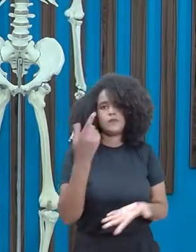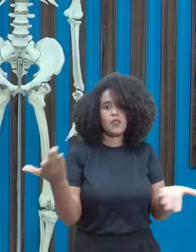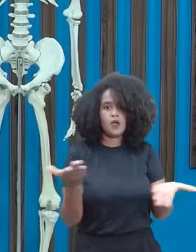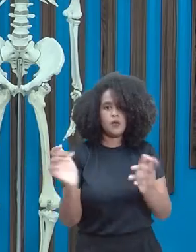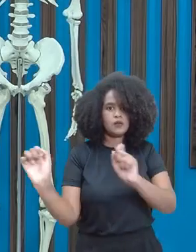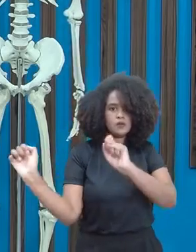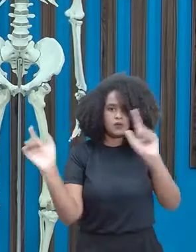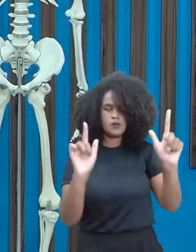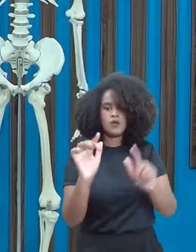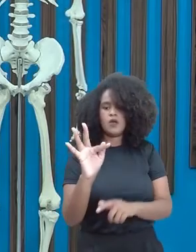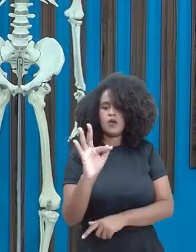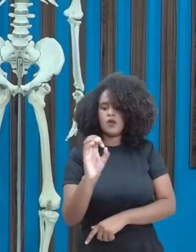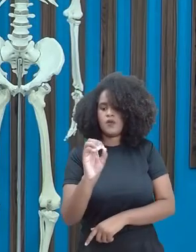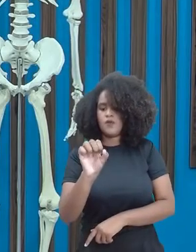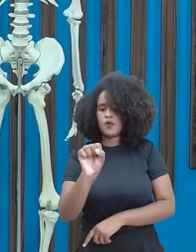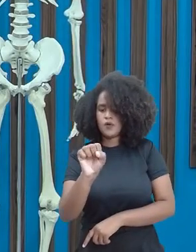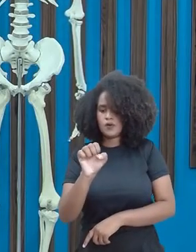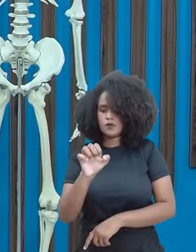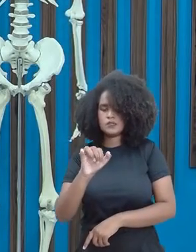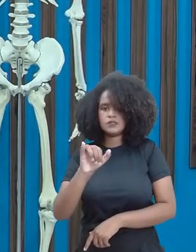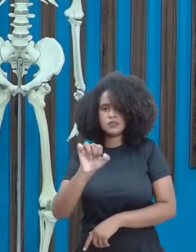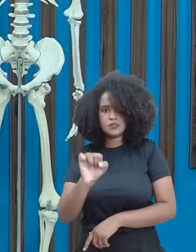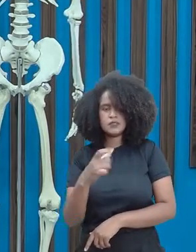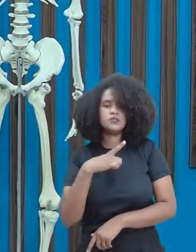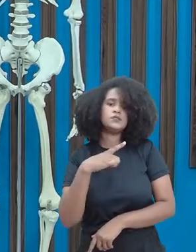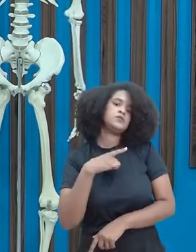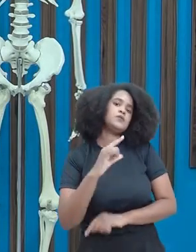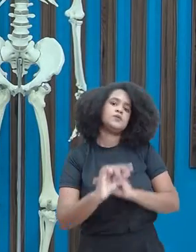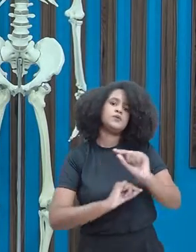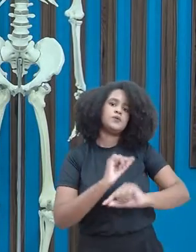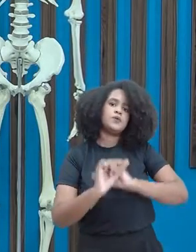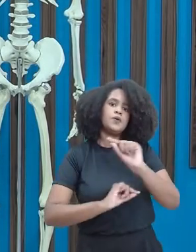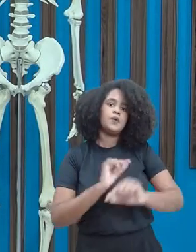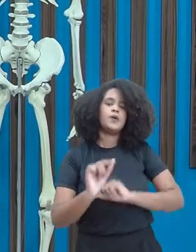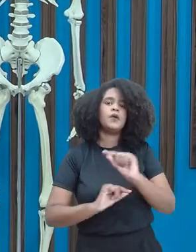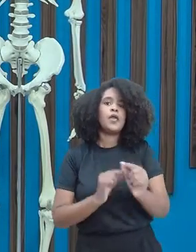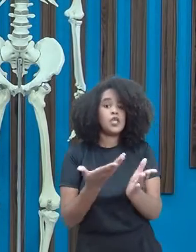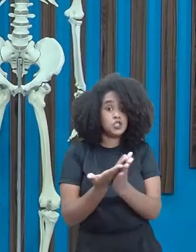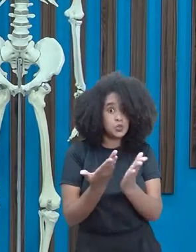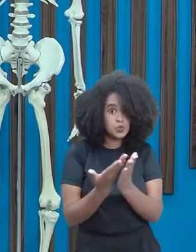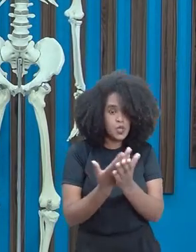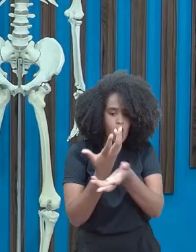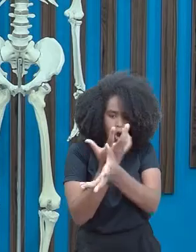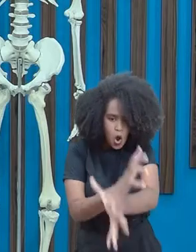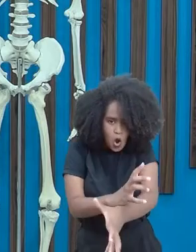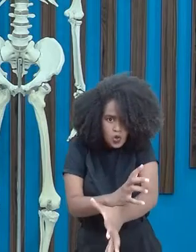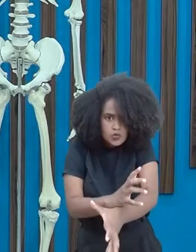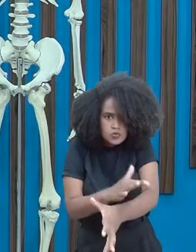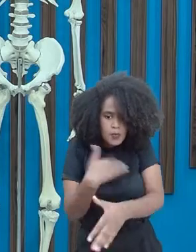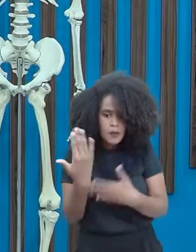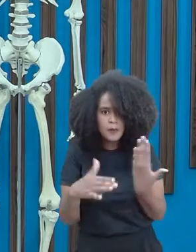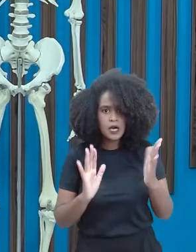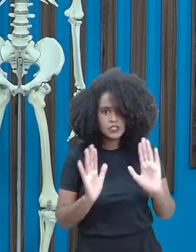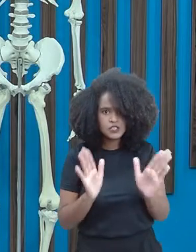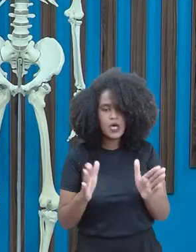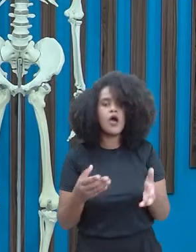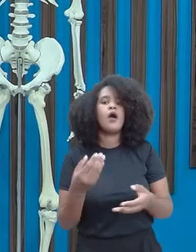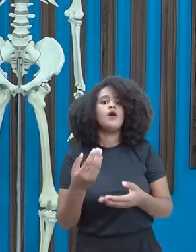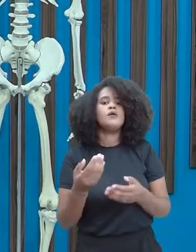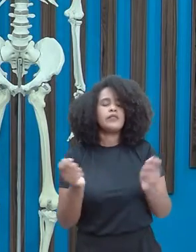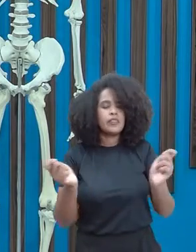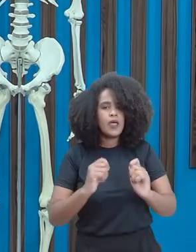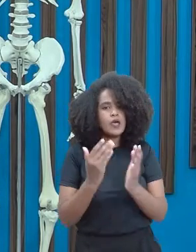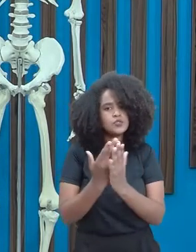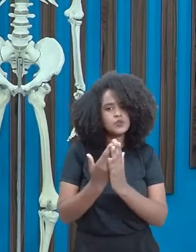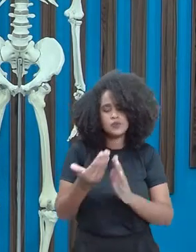questão de fósseis, que a partir do estudo dos fósseis a gente sabe como é que essas espécies elas eram no passado, para